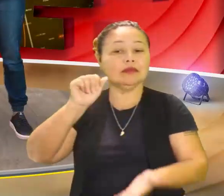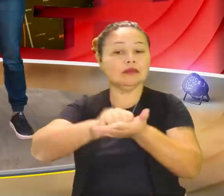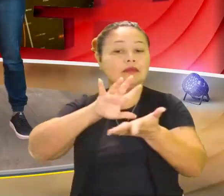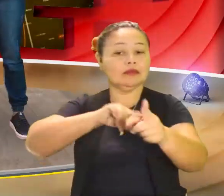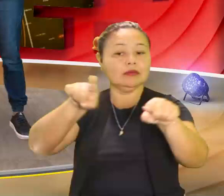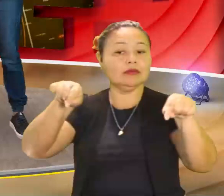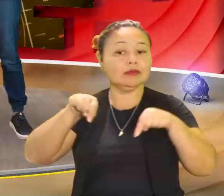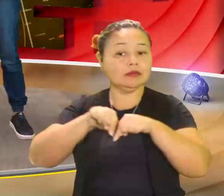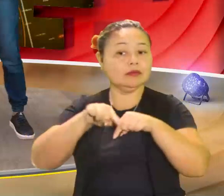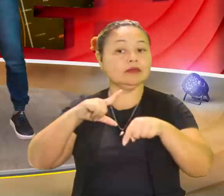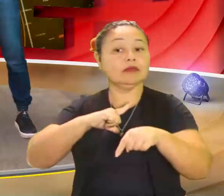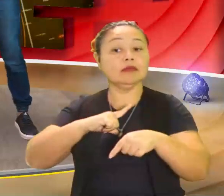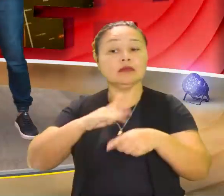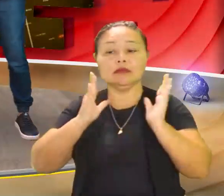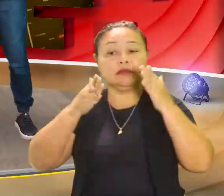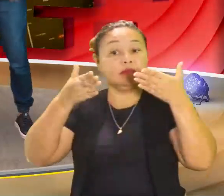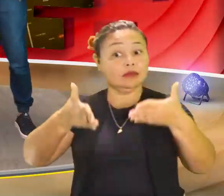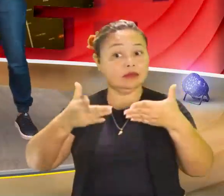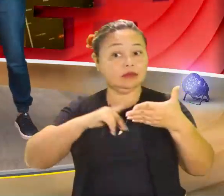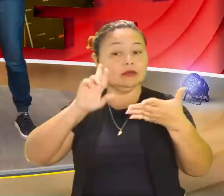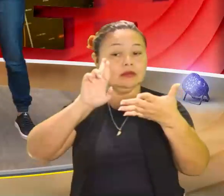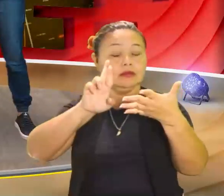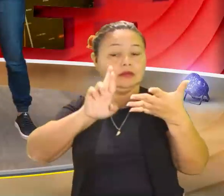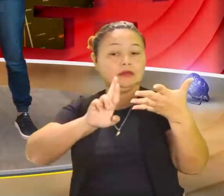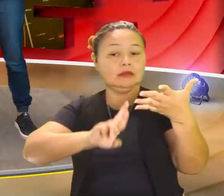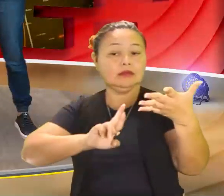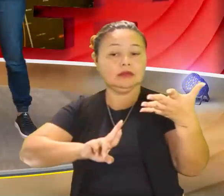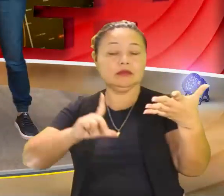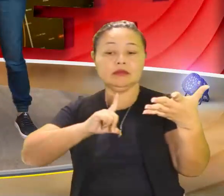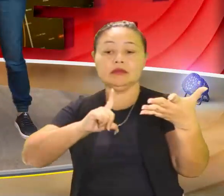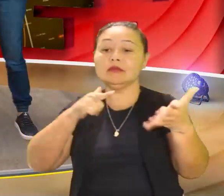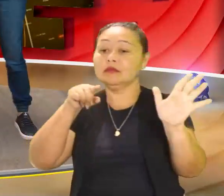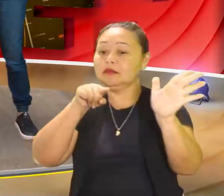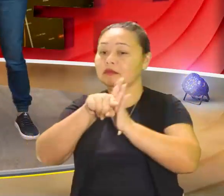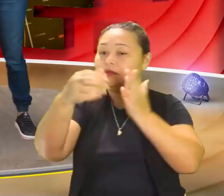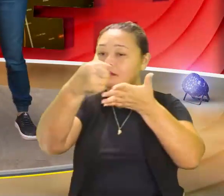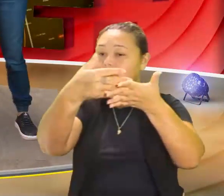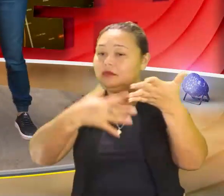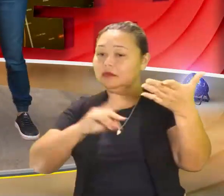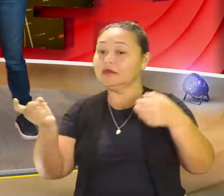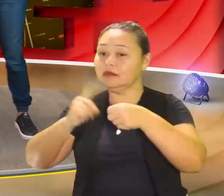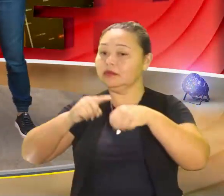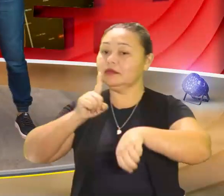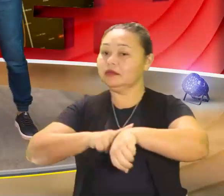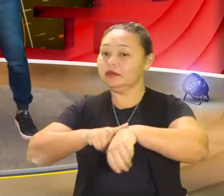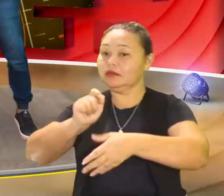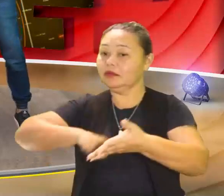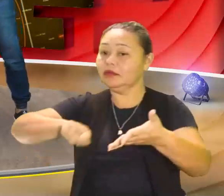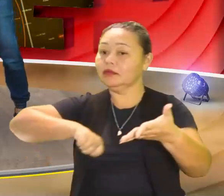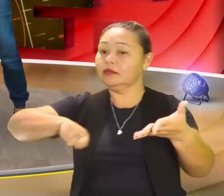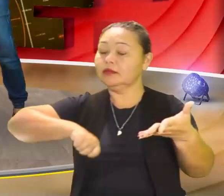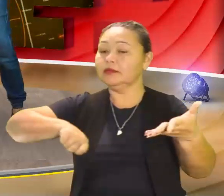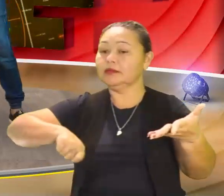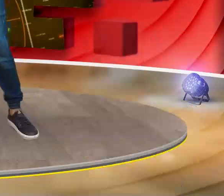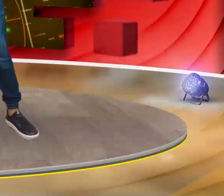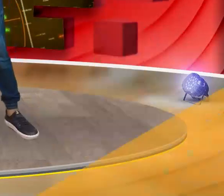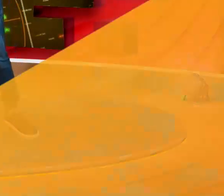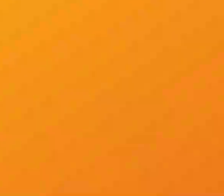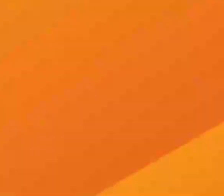as atividades de sala, vocês vão se concentrar e resolver os problemas e a gente volta já já com a correção.